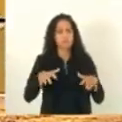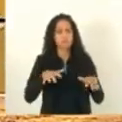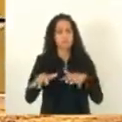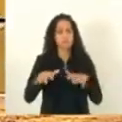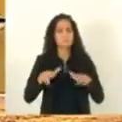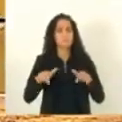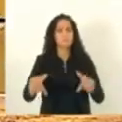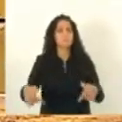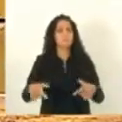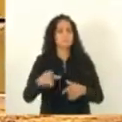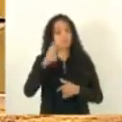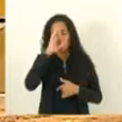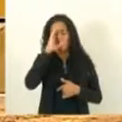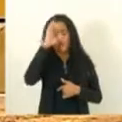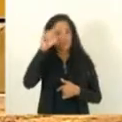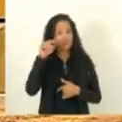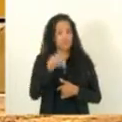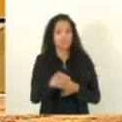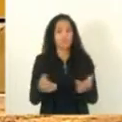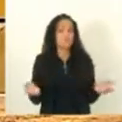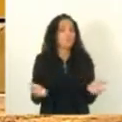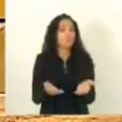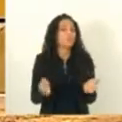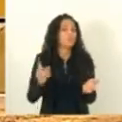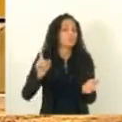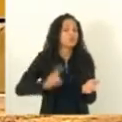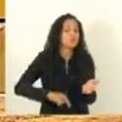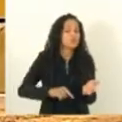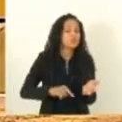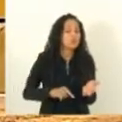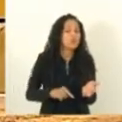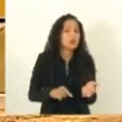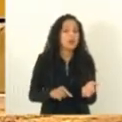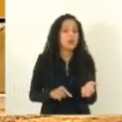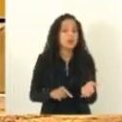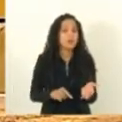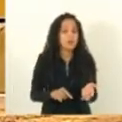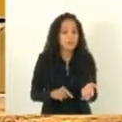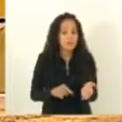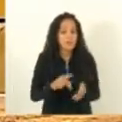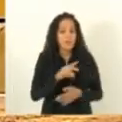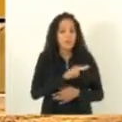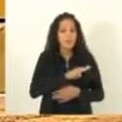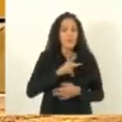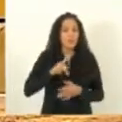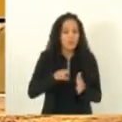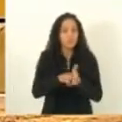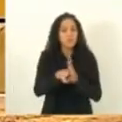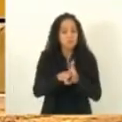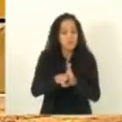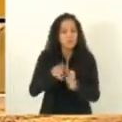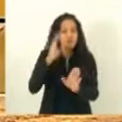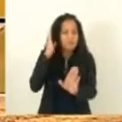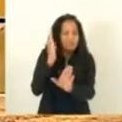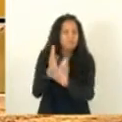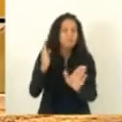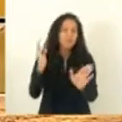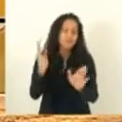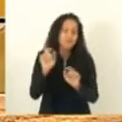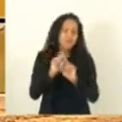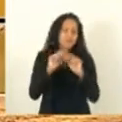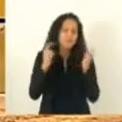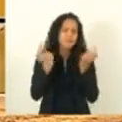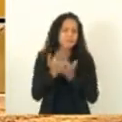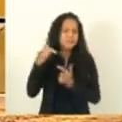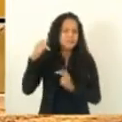é um caso, principalmente hoje, para que o Ministério Público investigue. É claro que a Assembleia, através das